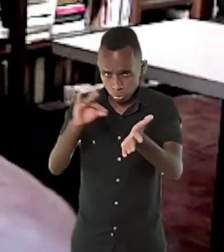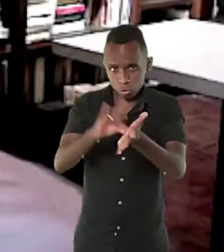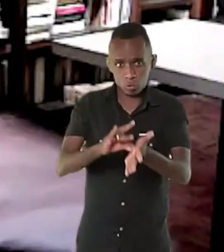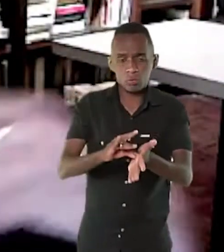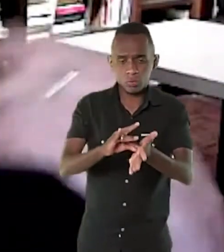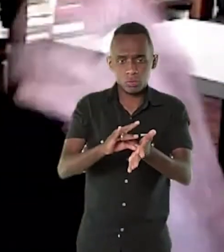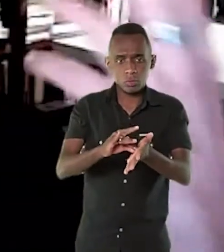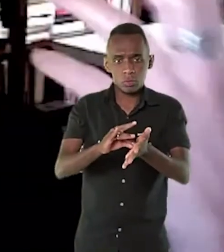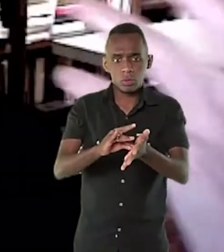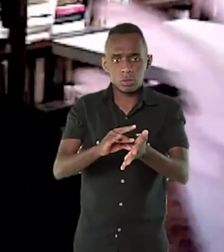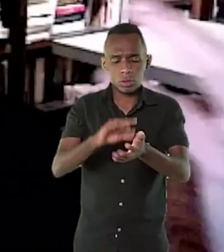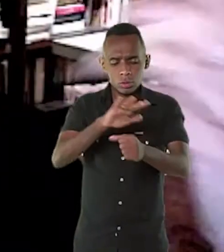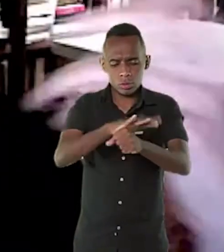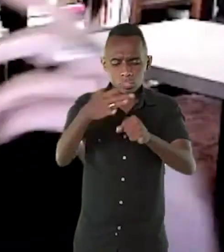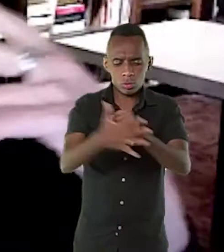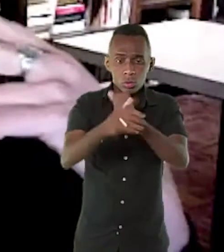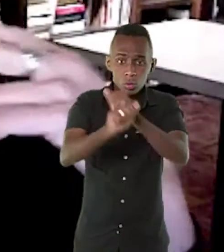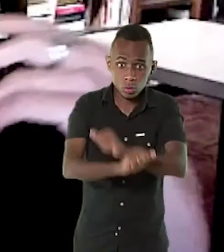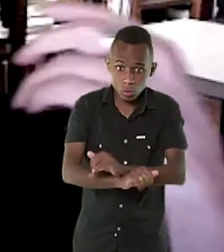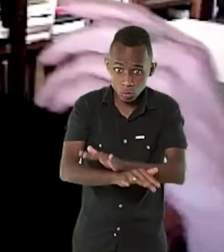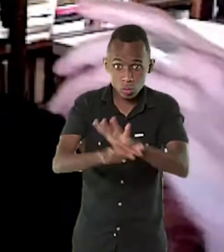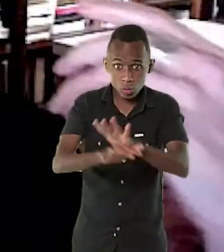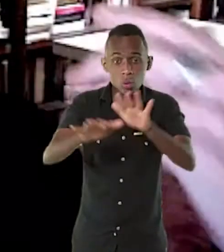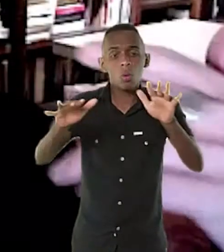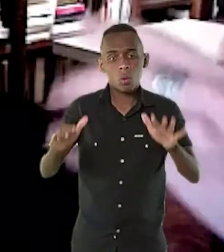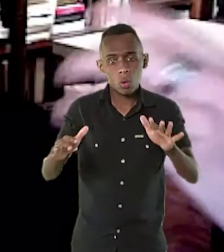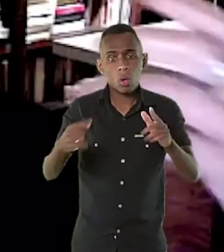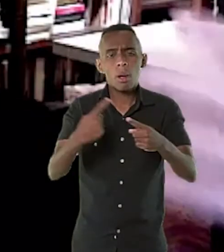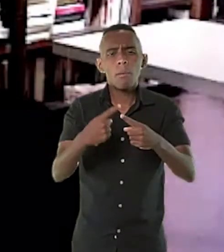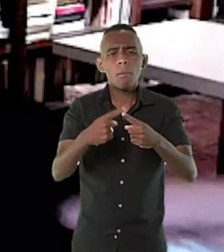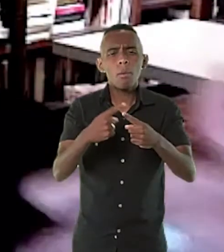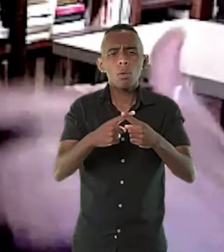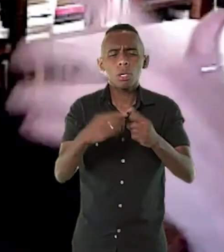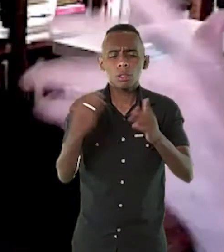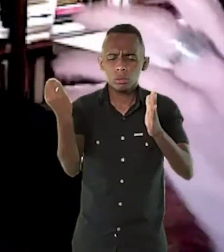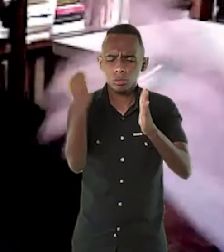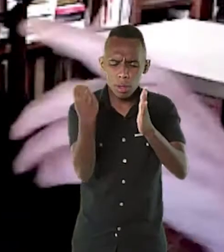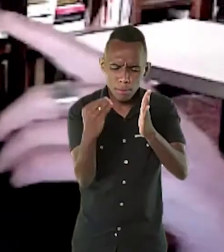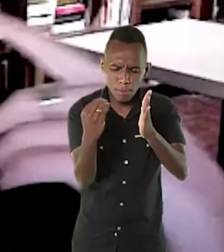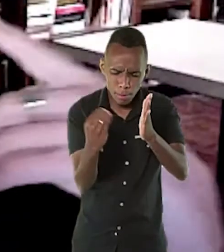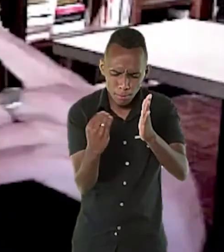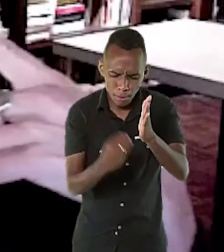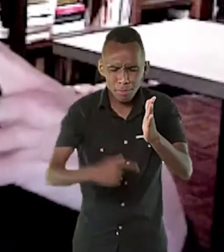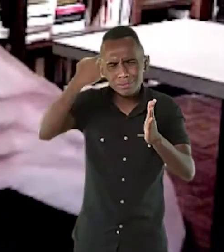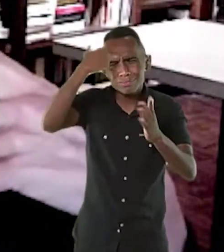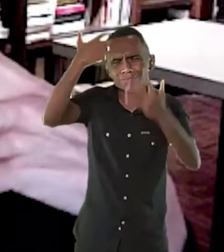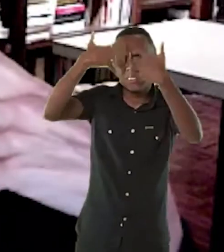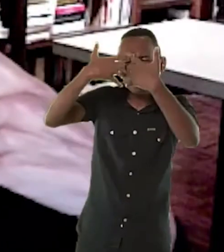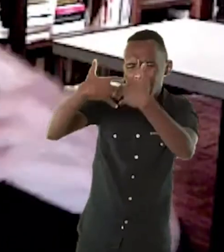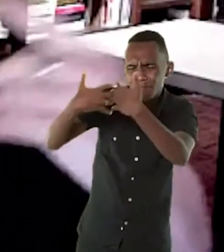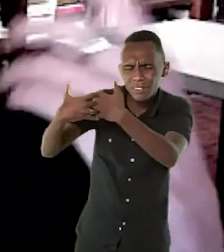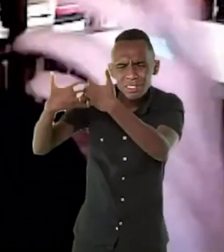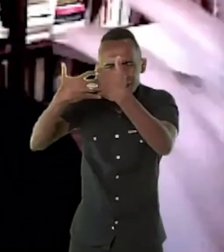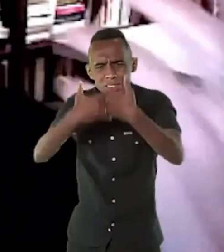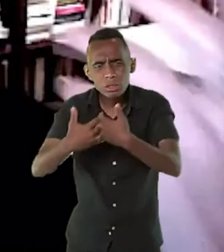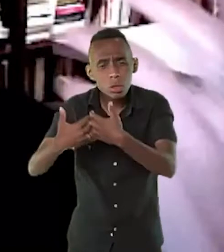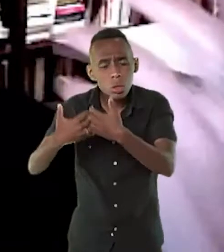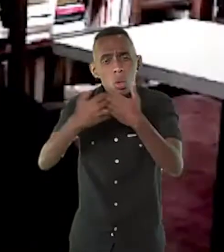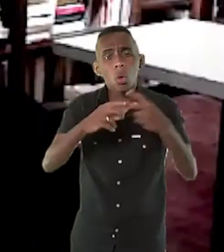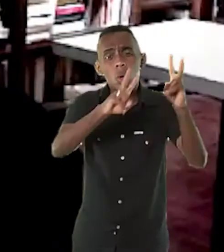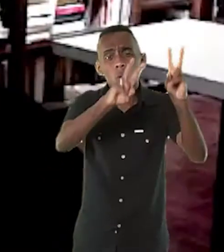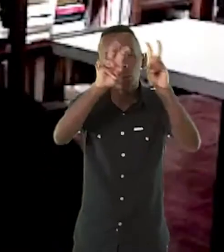na pandemia, porque ele reúne aí reflexões sobre